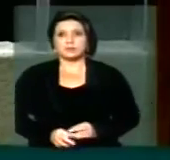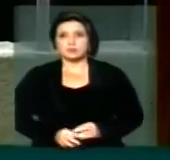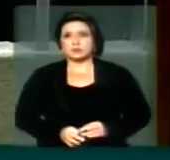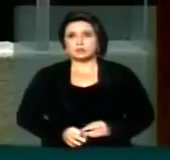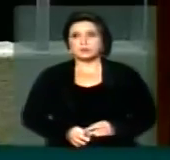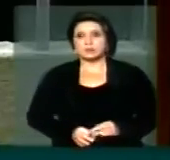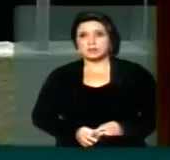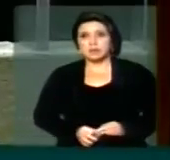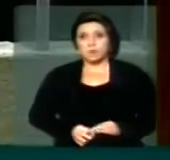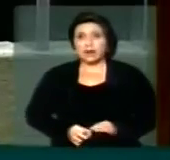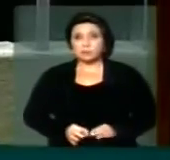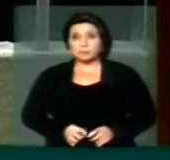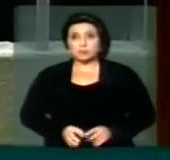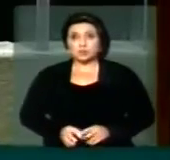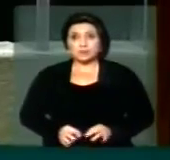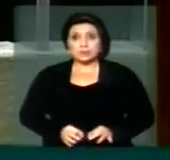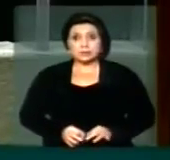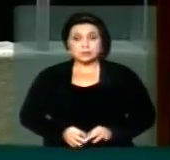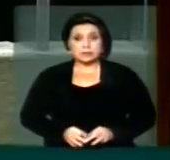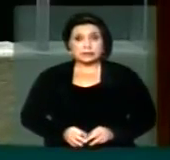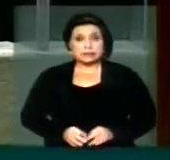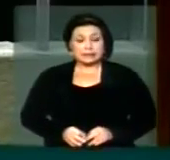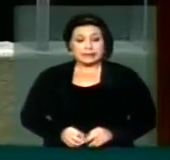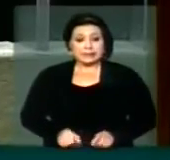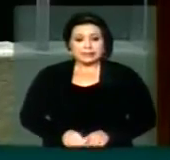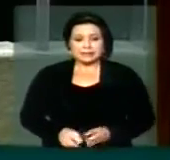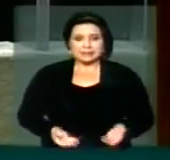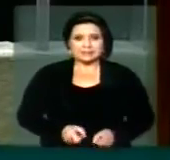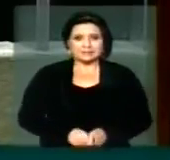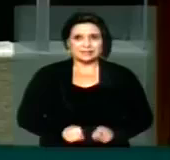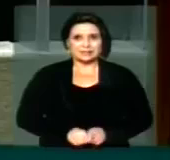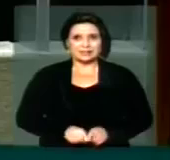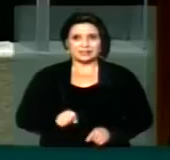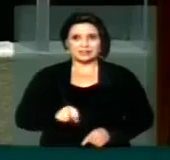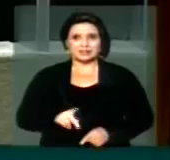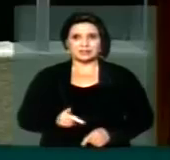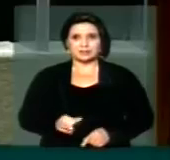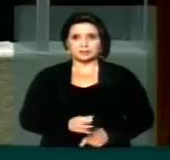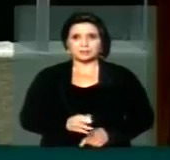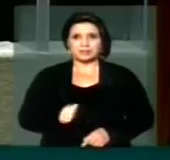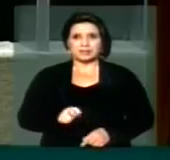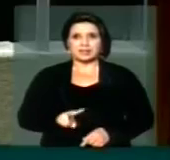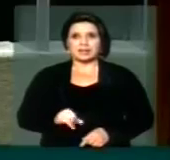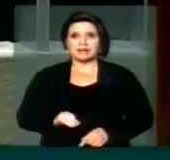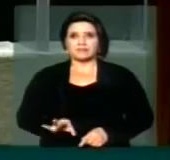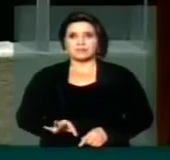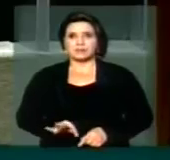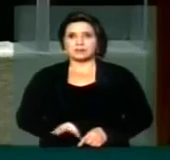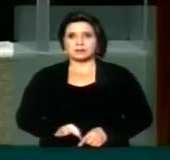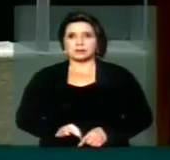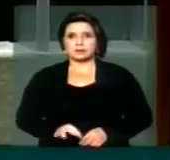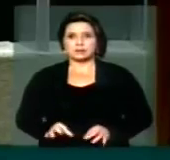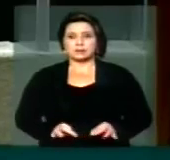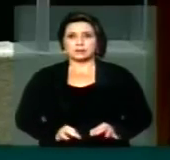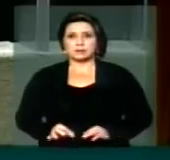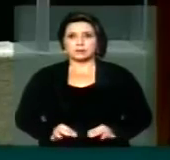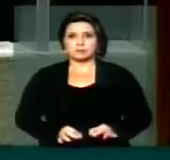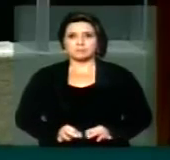essa que é a diferença. Nós queremos superávit